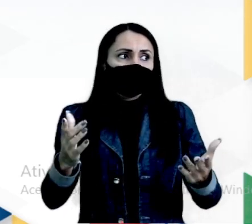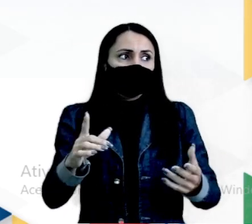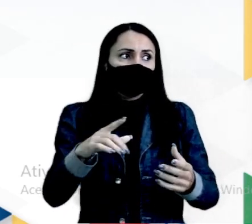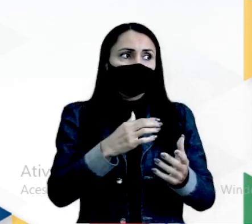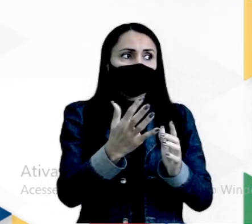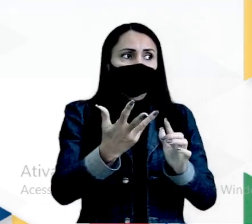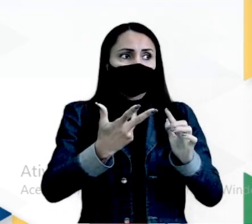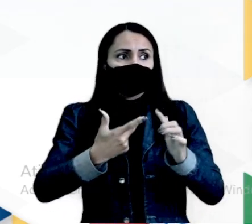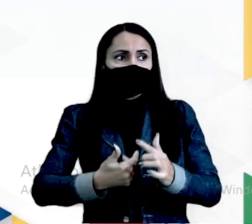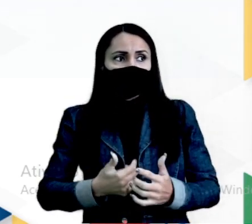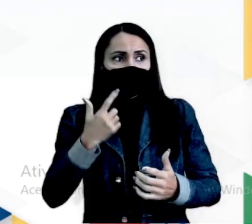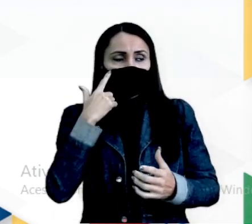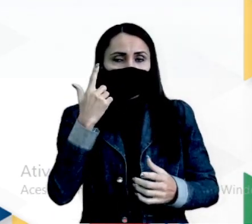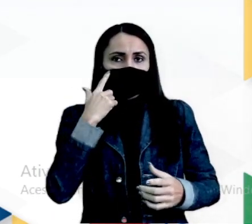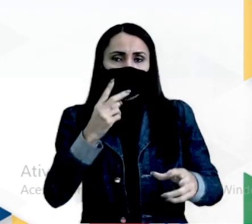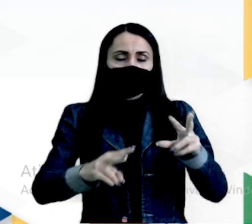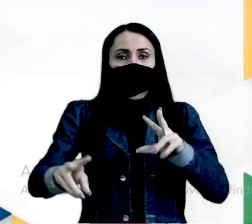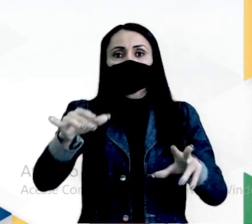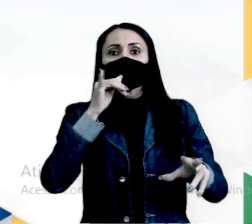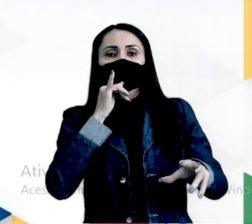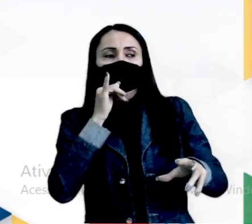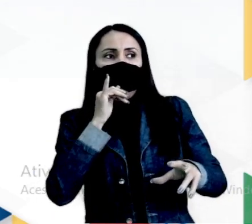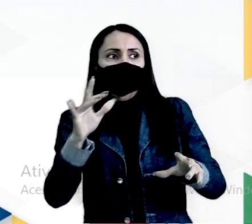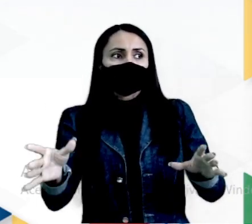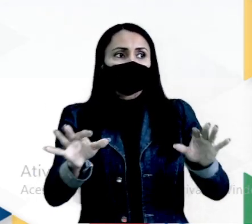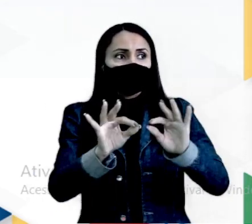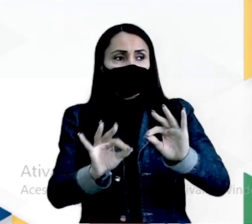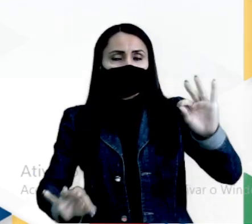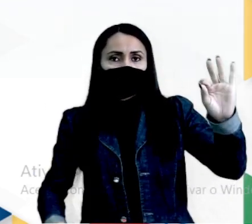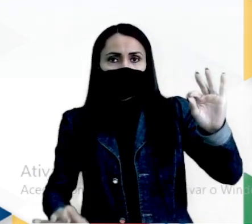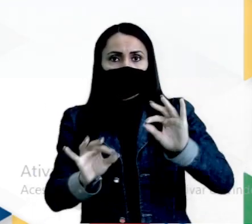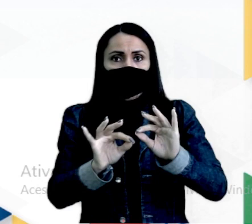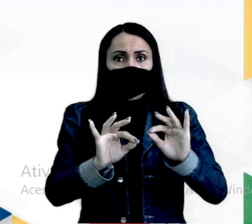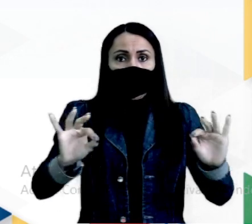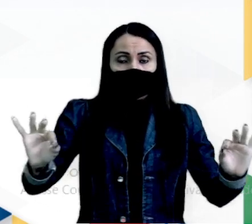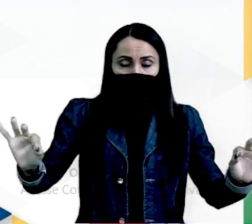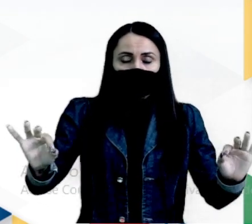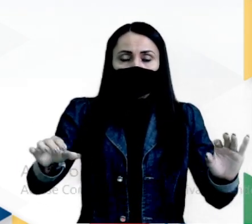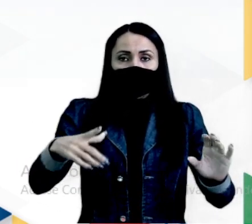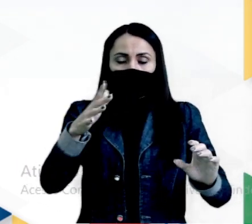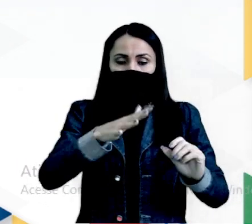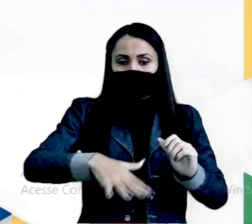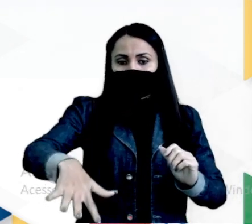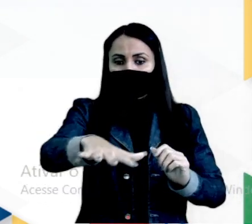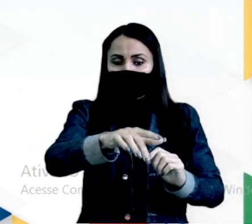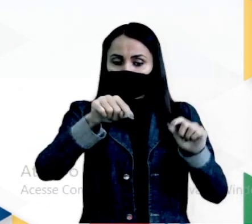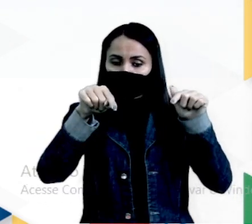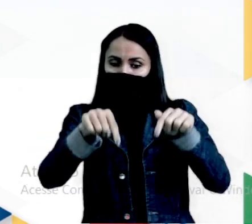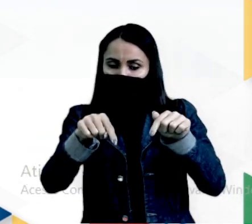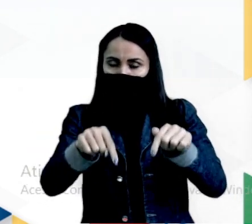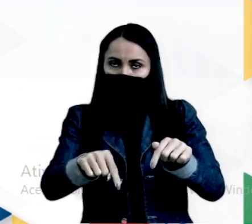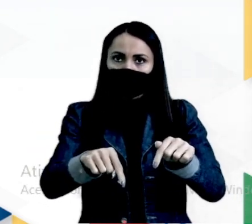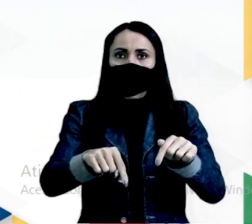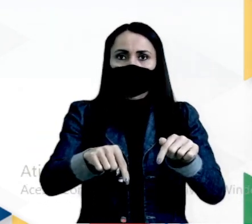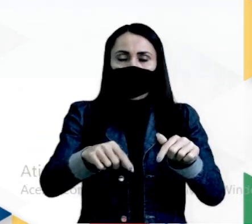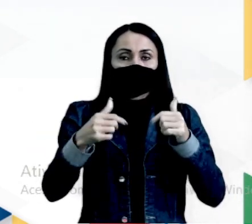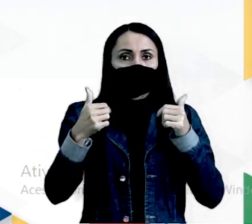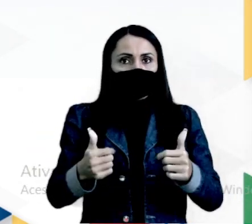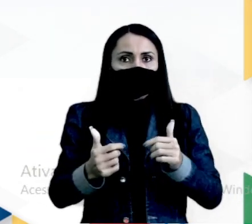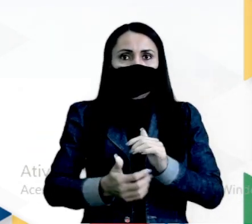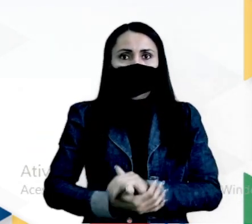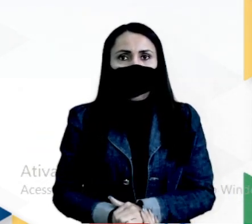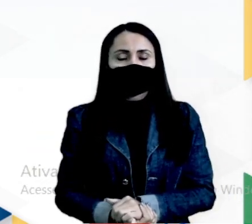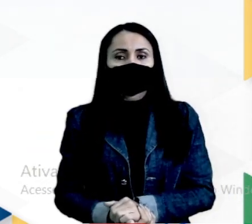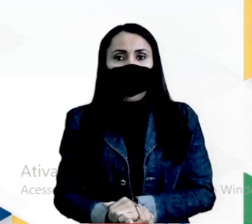quantas vezes cabe, por exemplo, o centímetro, o metro, naquele espaço linear, tá bom?